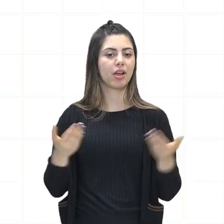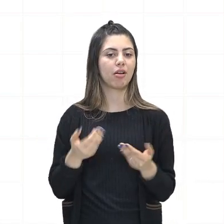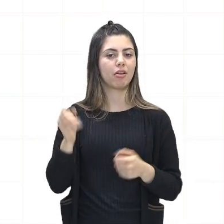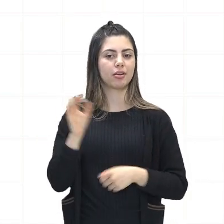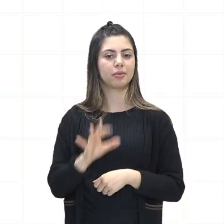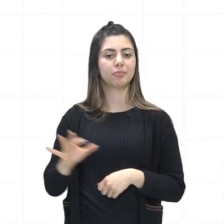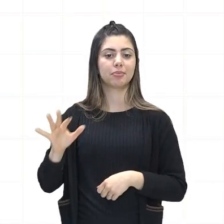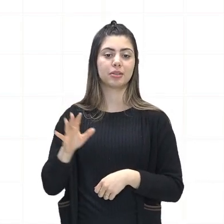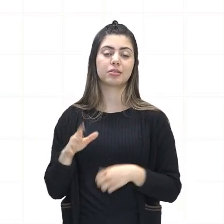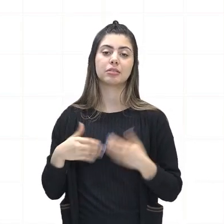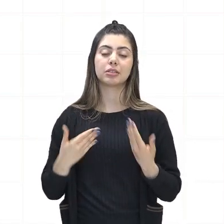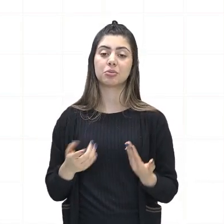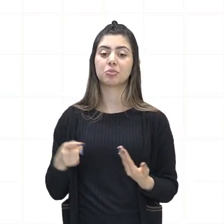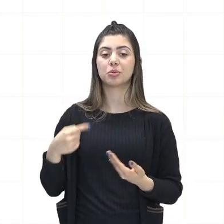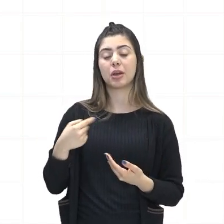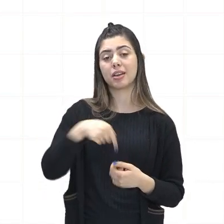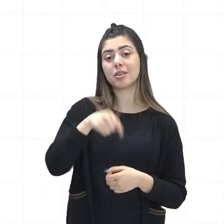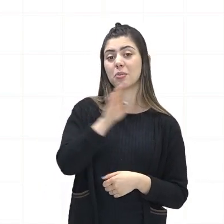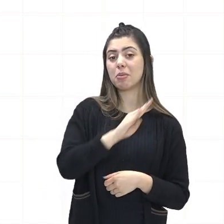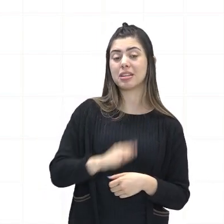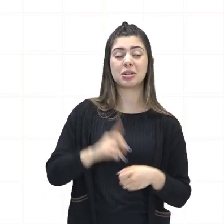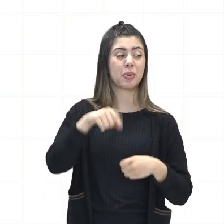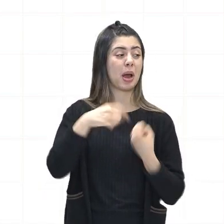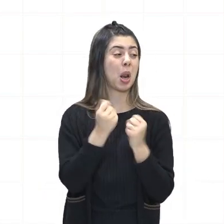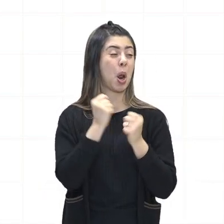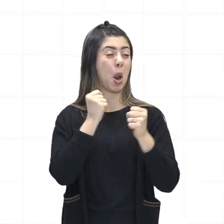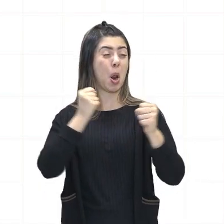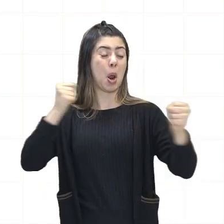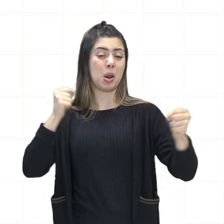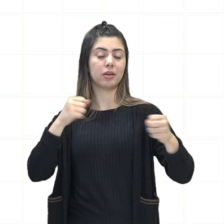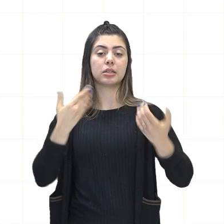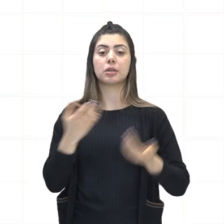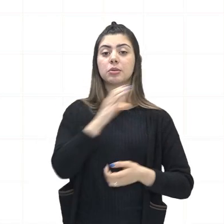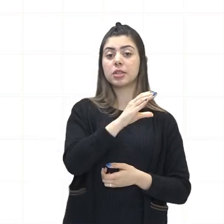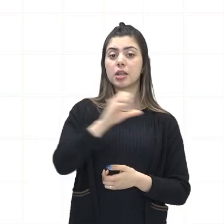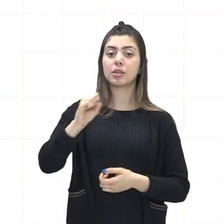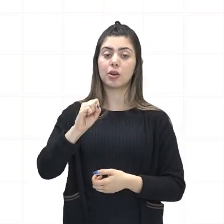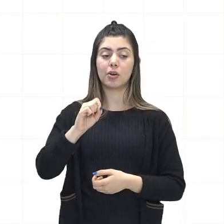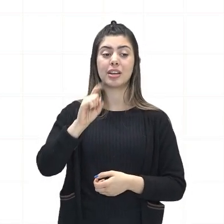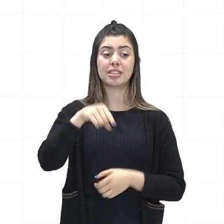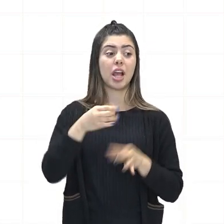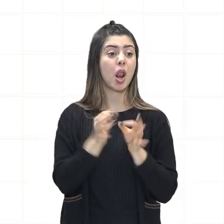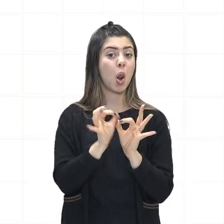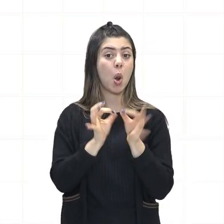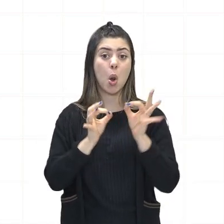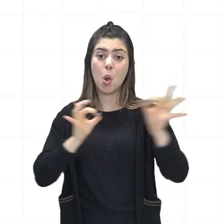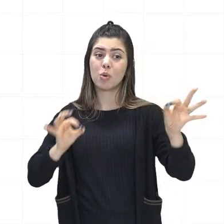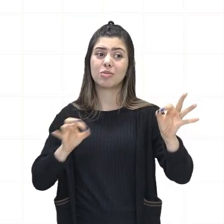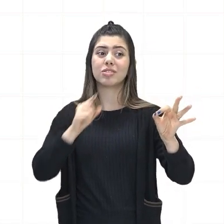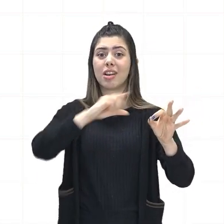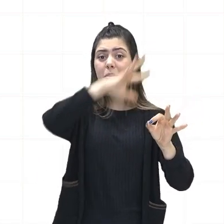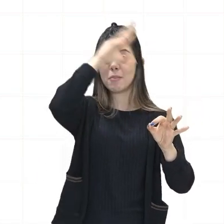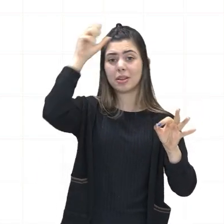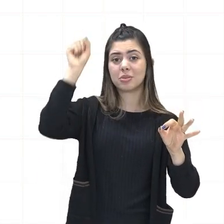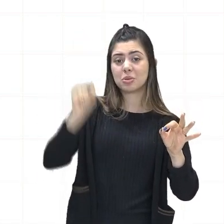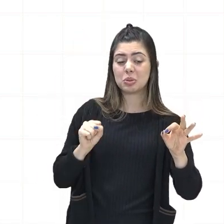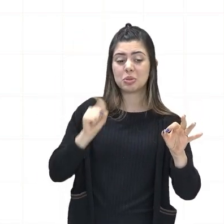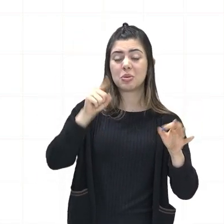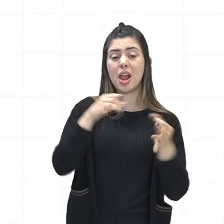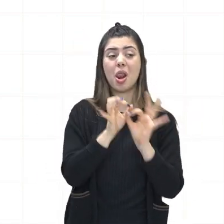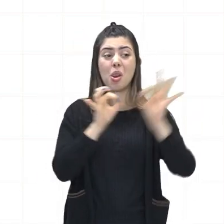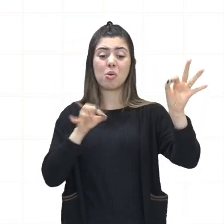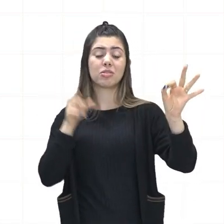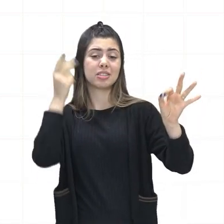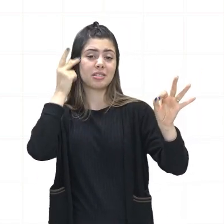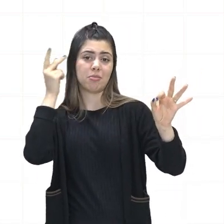é uma desvantagem. Primeiro porque o Brasil é um território muito grande e o centro-oeste é muito longe. O Mato Grosso é muito longe lá de São Paulo